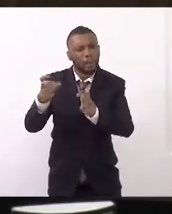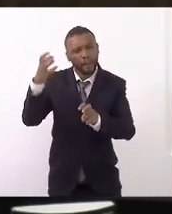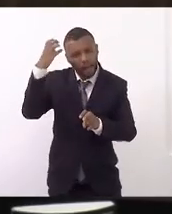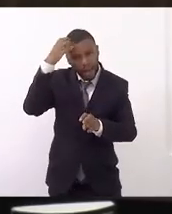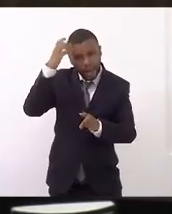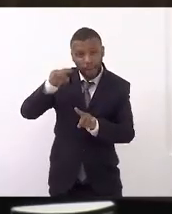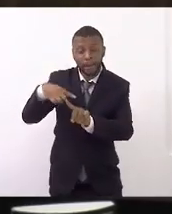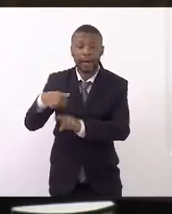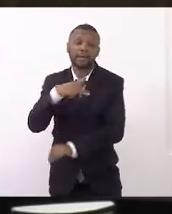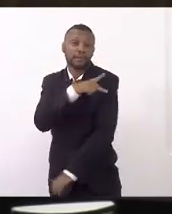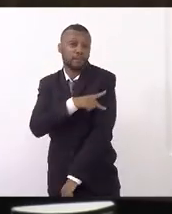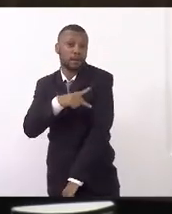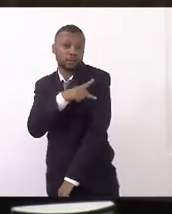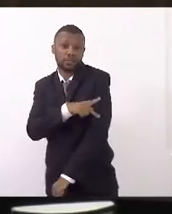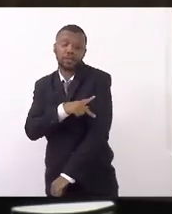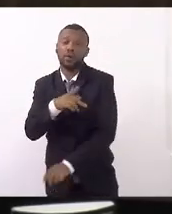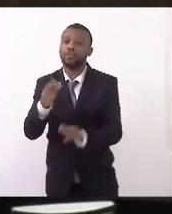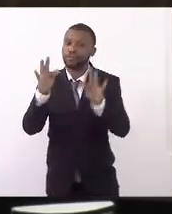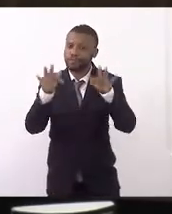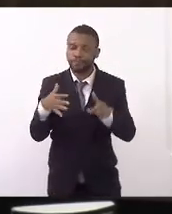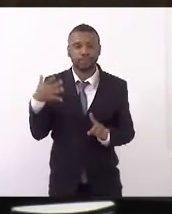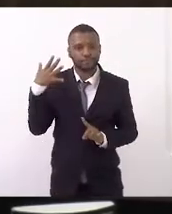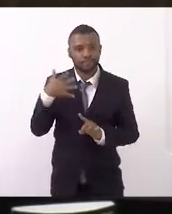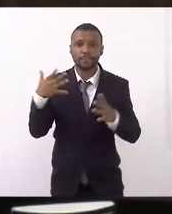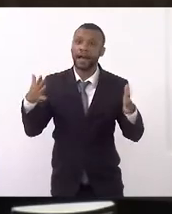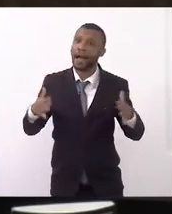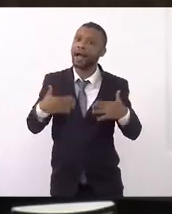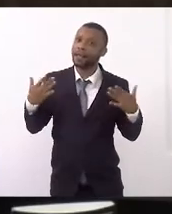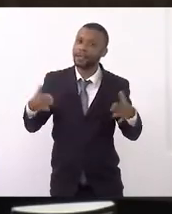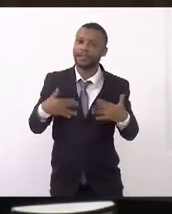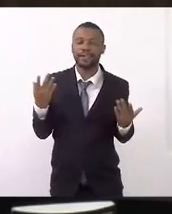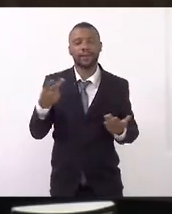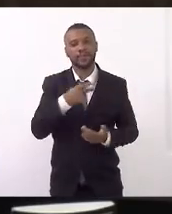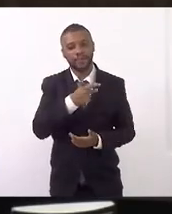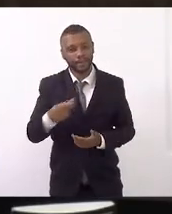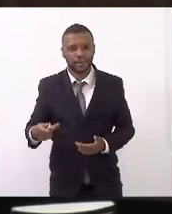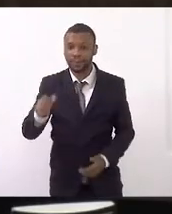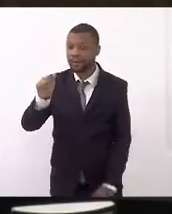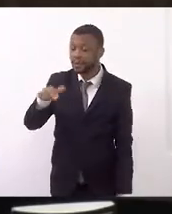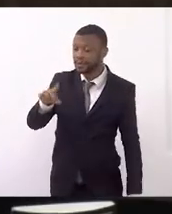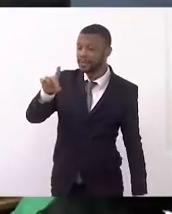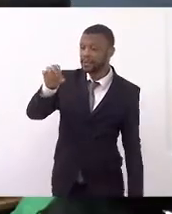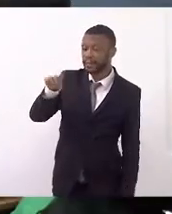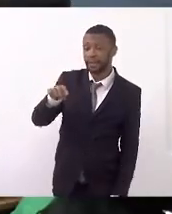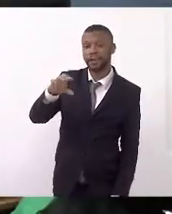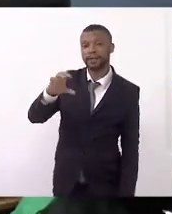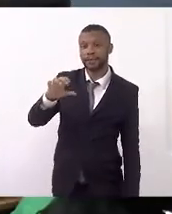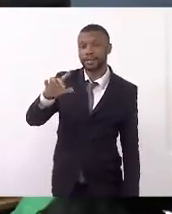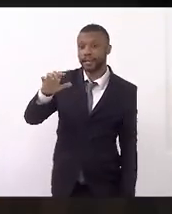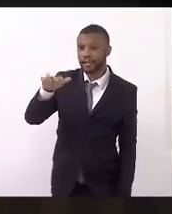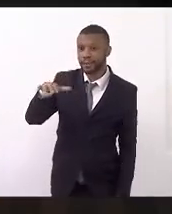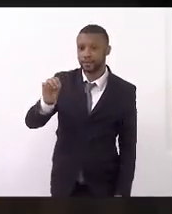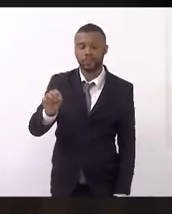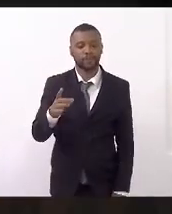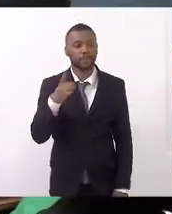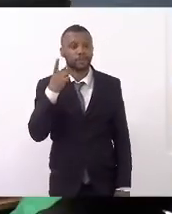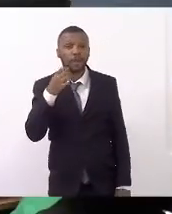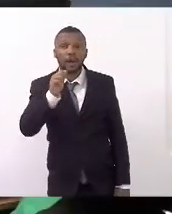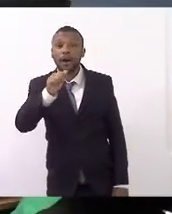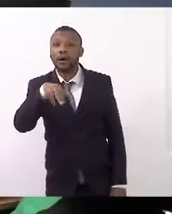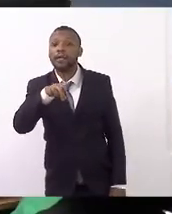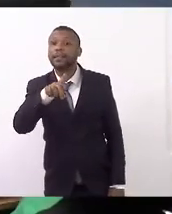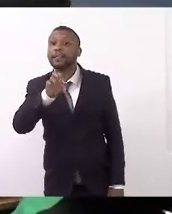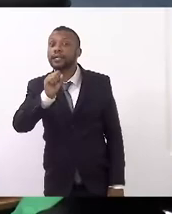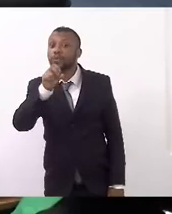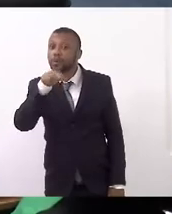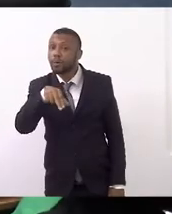eu encerro a minha fala, para a alegria do presidente André Siciliano. Deputado Anderson Moraes. Presidente, boa